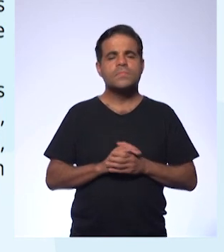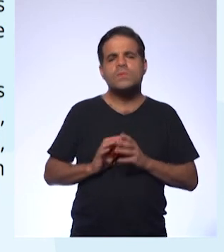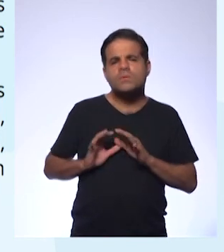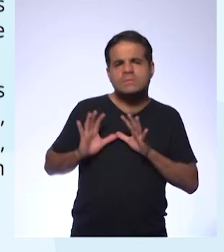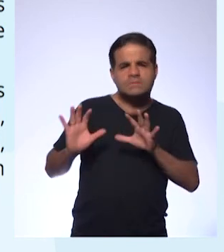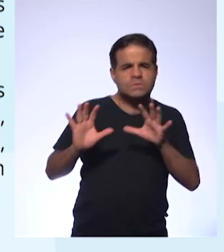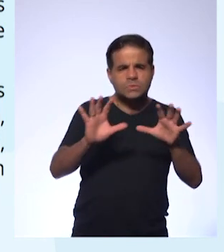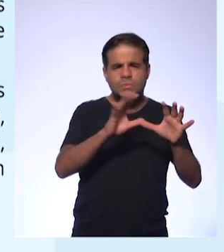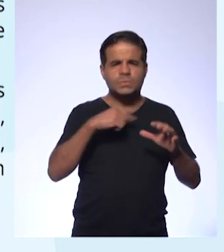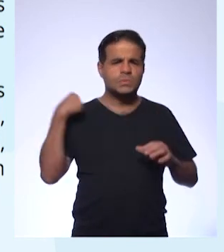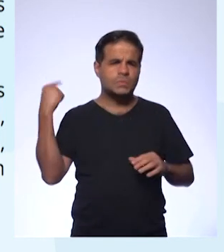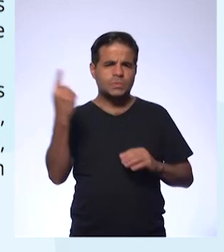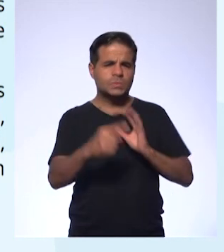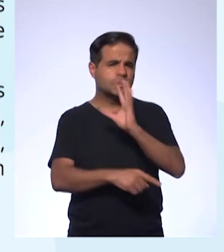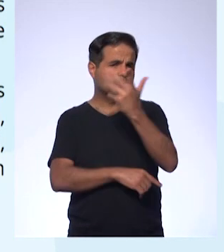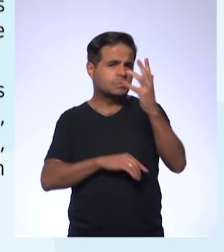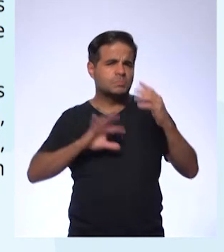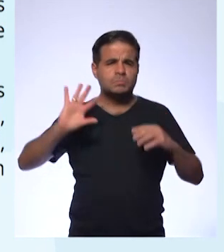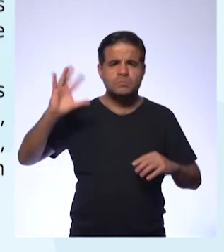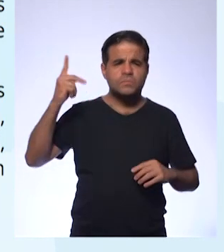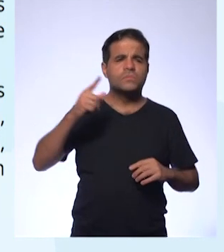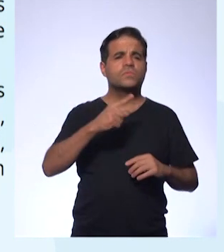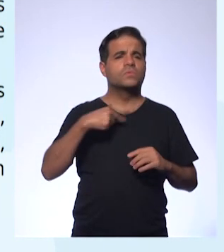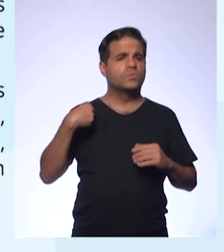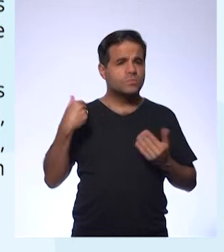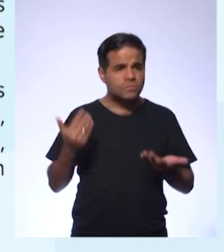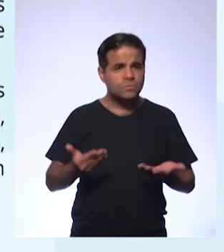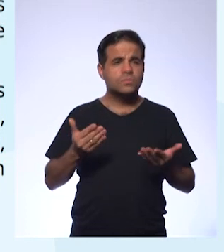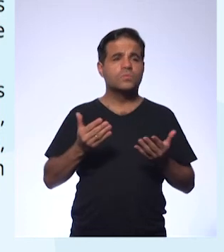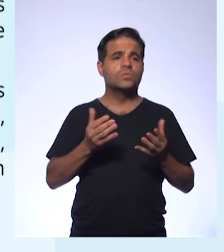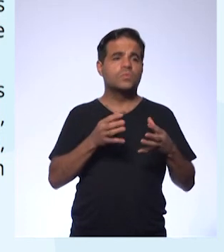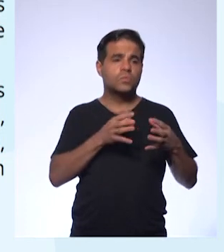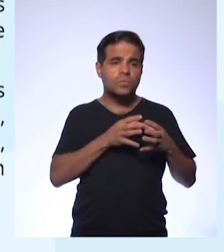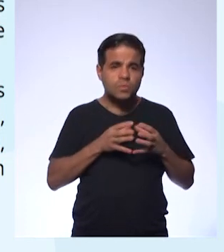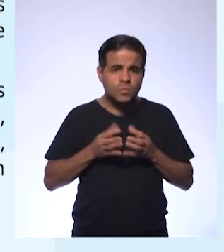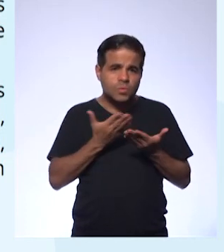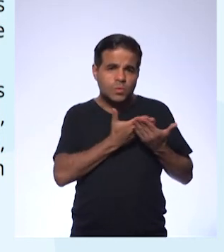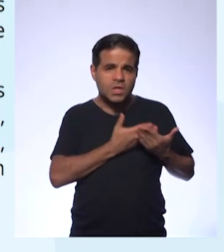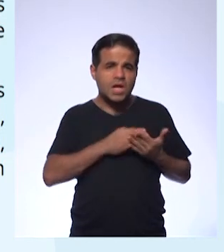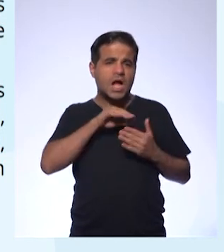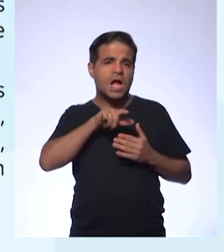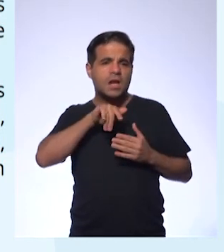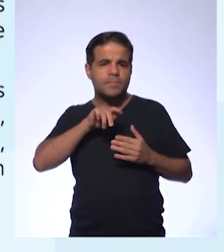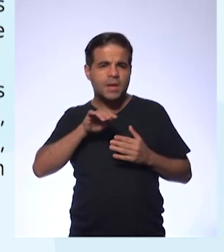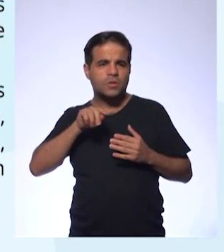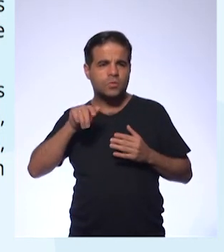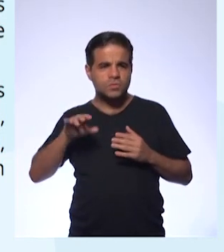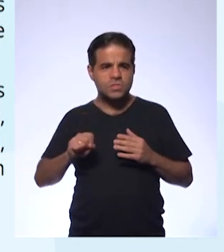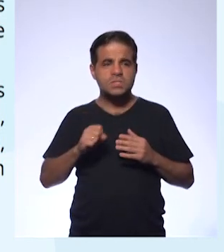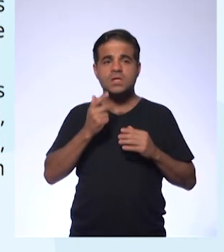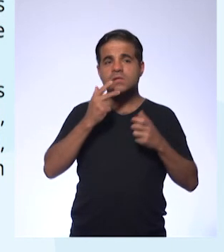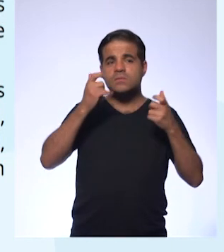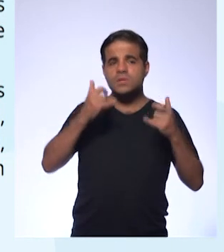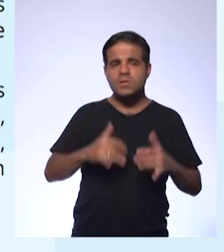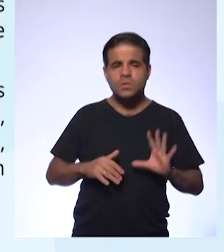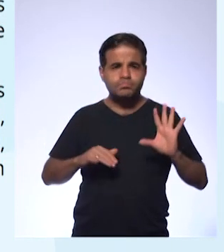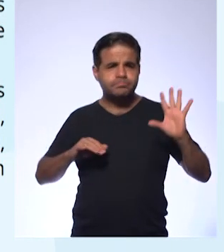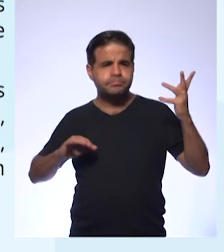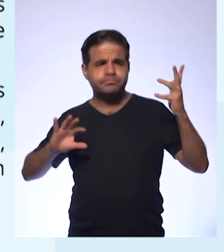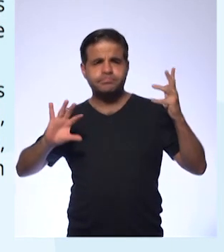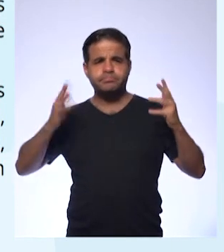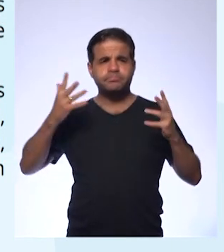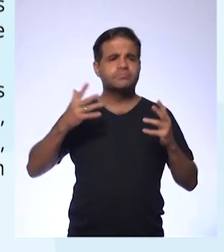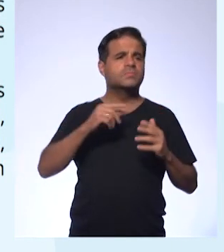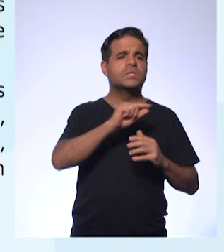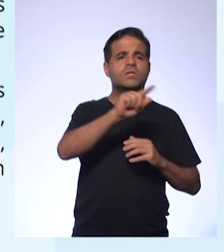Os efeitos climáticos são, sobretudo, o que os climatologistas chamam de eventos extremos,